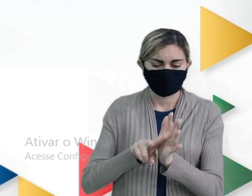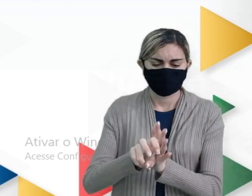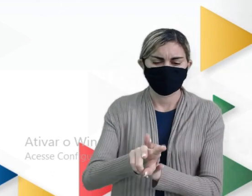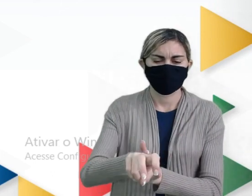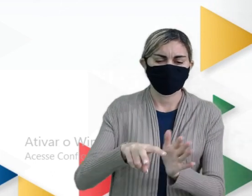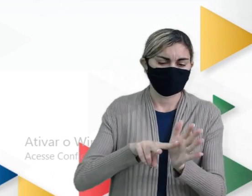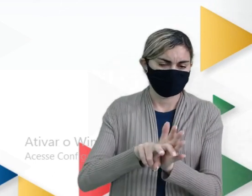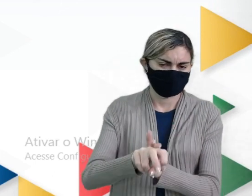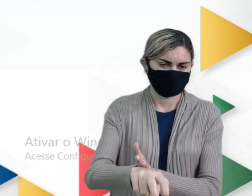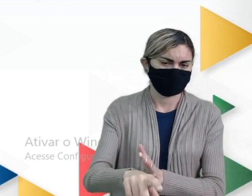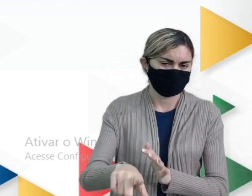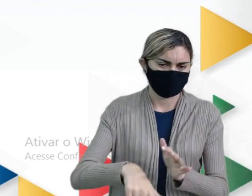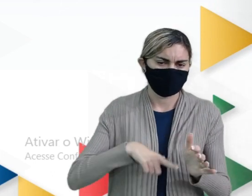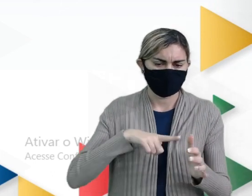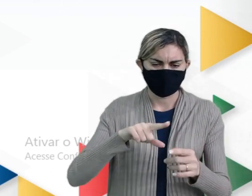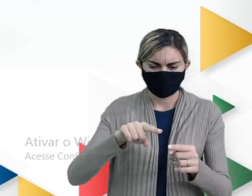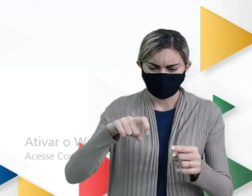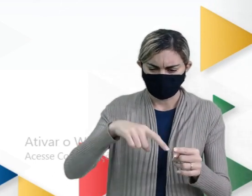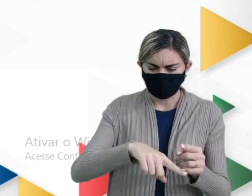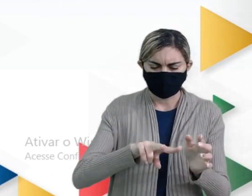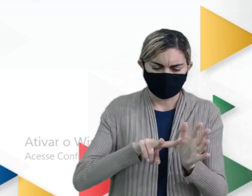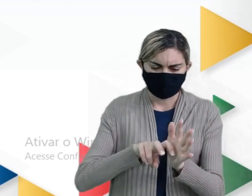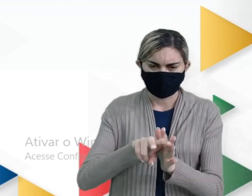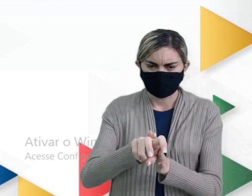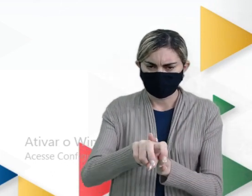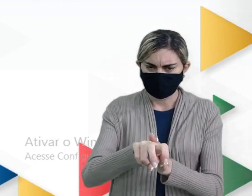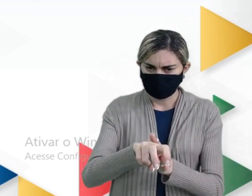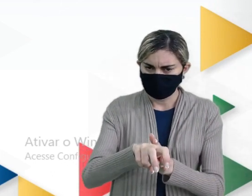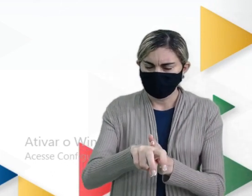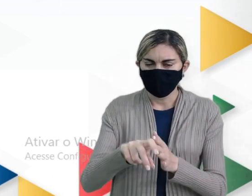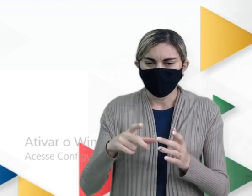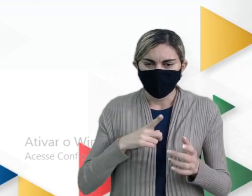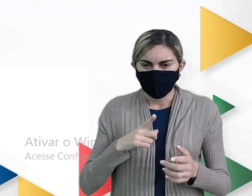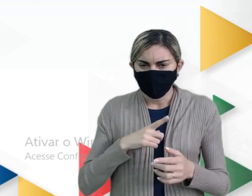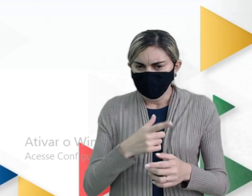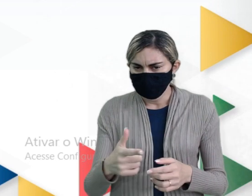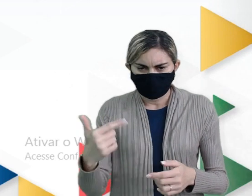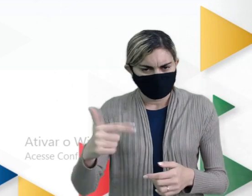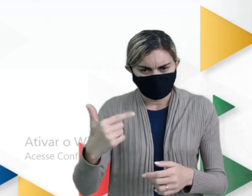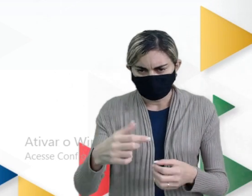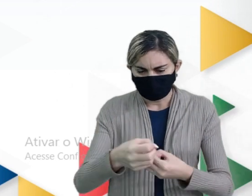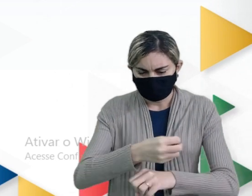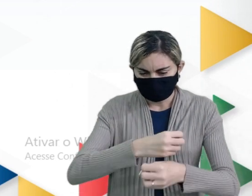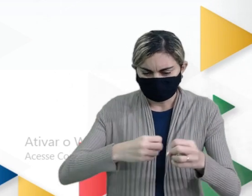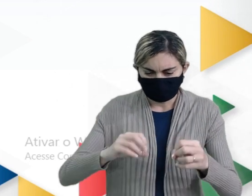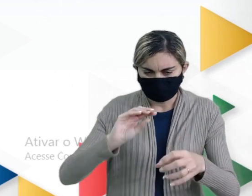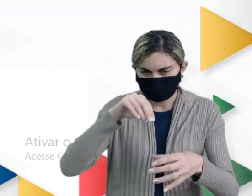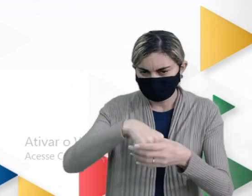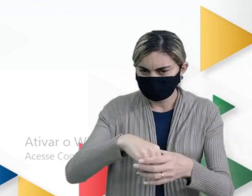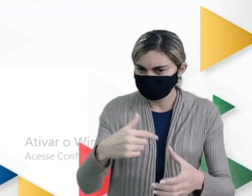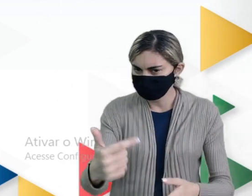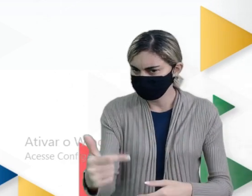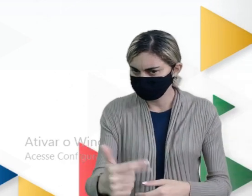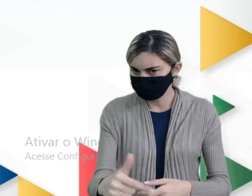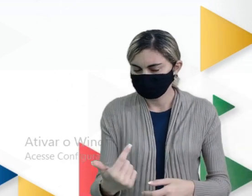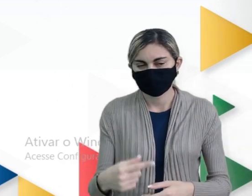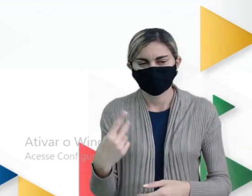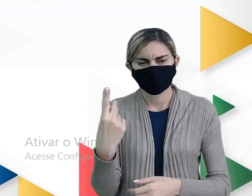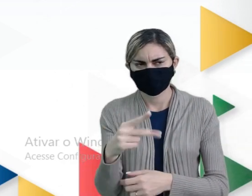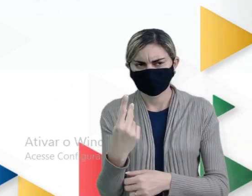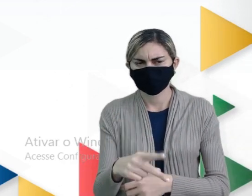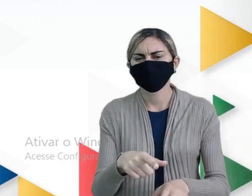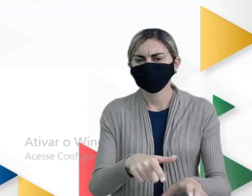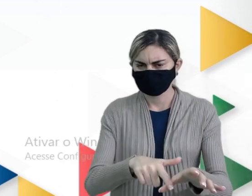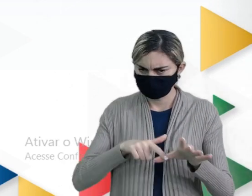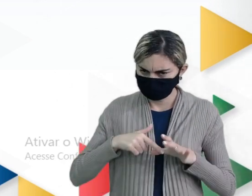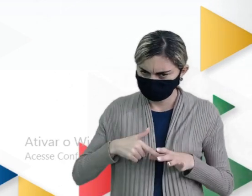vírus, eles são organismos acelulares. E apesar aí de não possuírem células, são extremamente